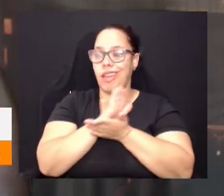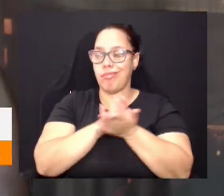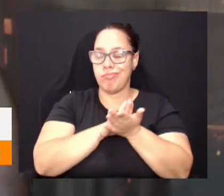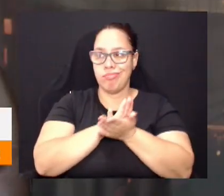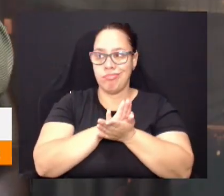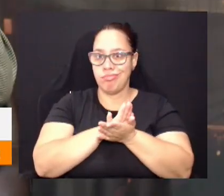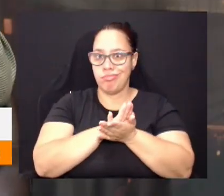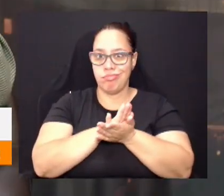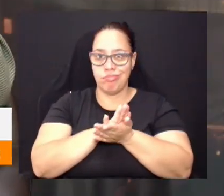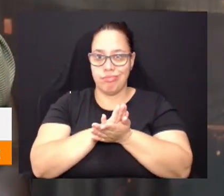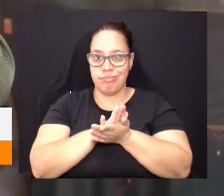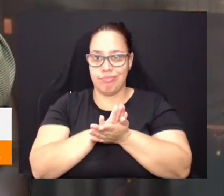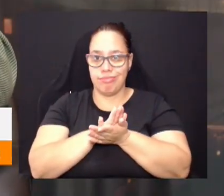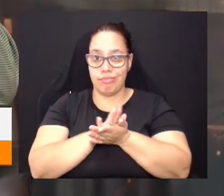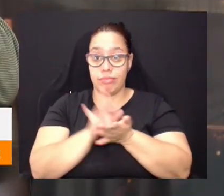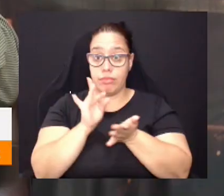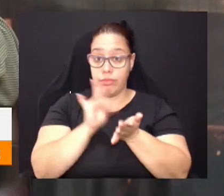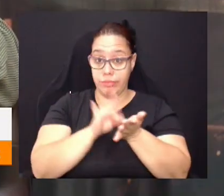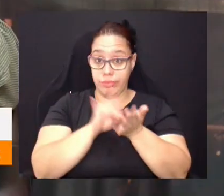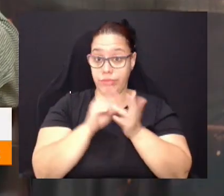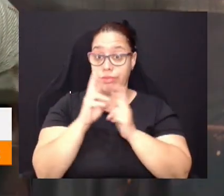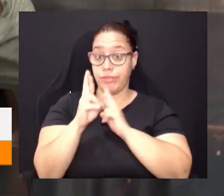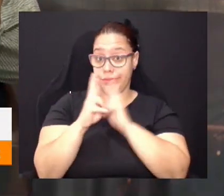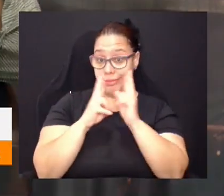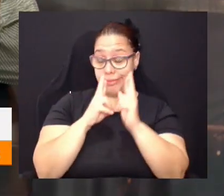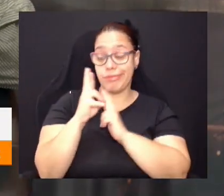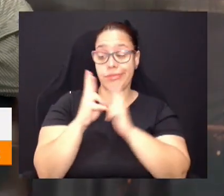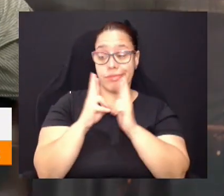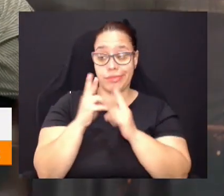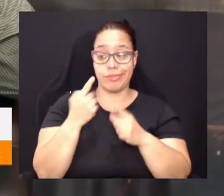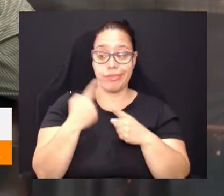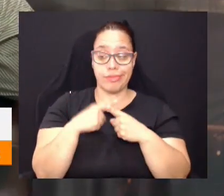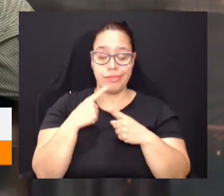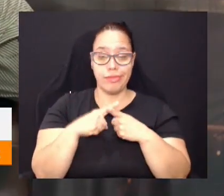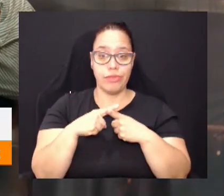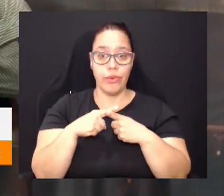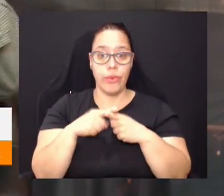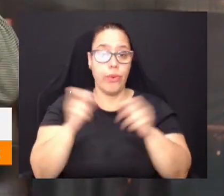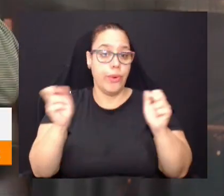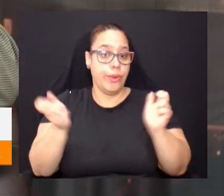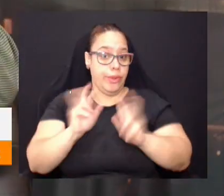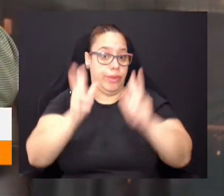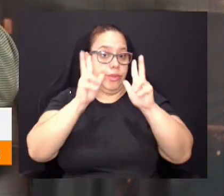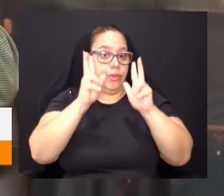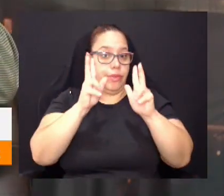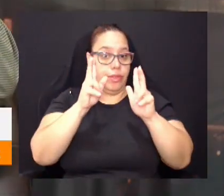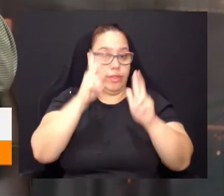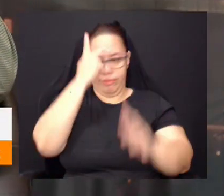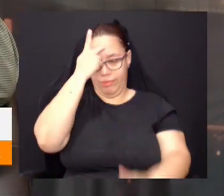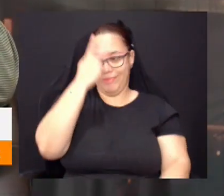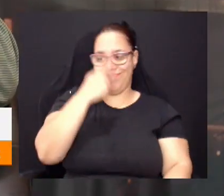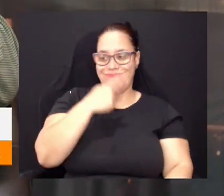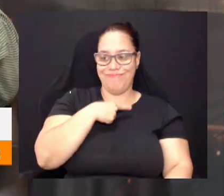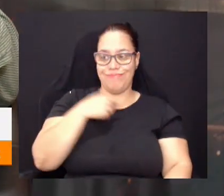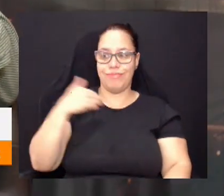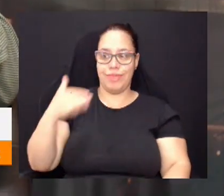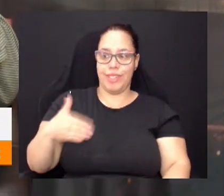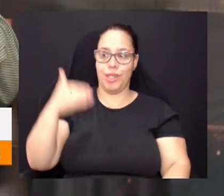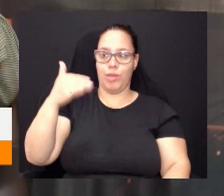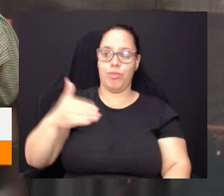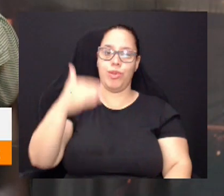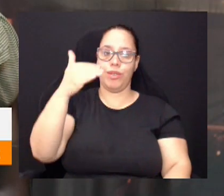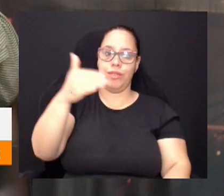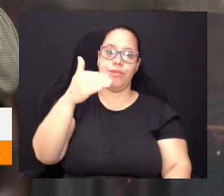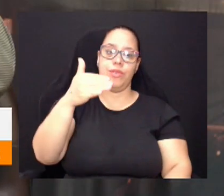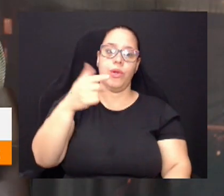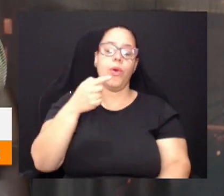fato concreto para o relacionamento, né? Porque as pessoas estão mais atentas a si mesmo nesse processo, né? Então, o